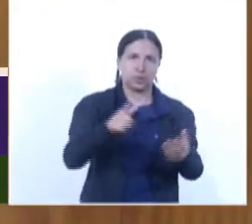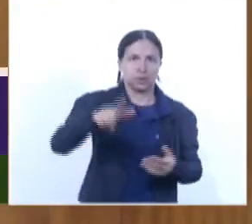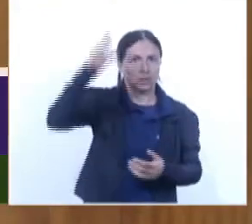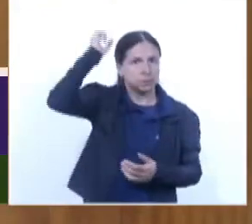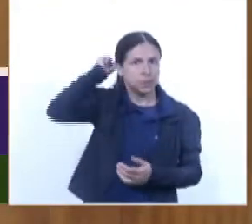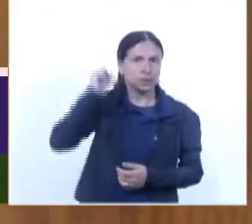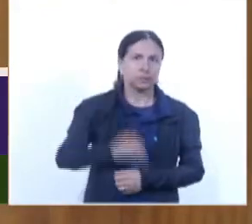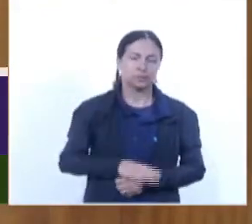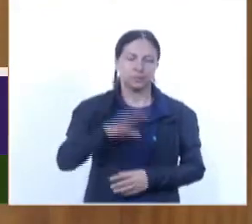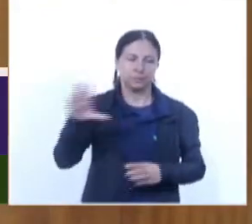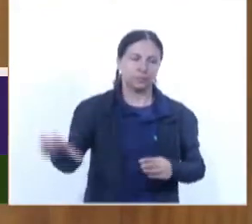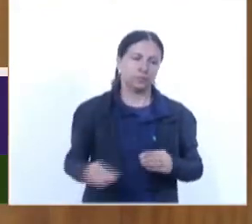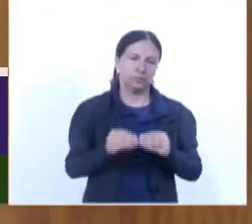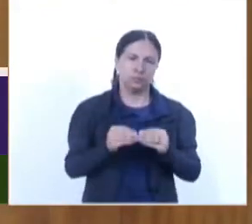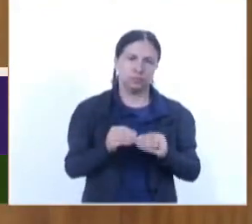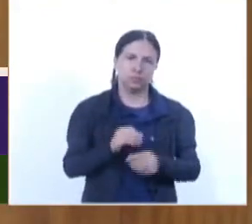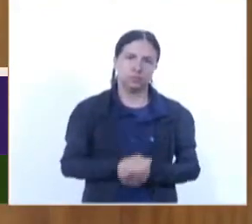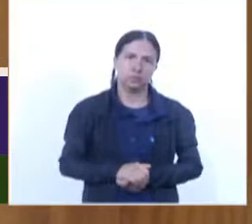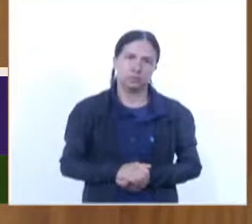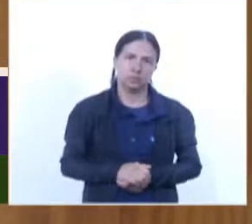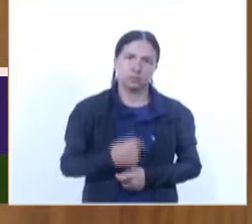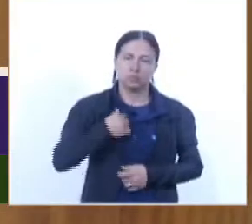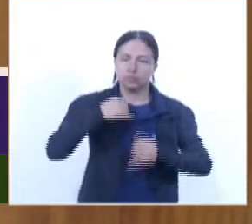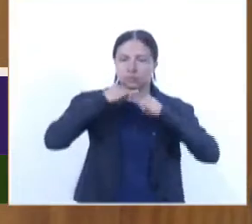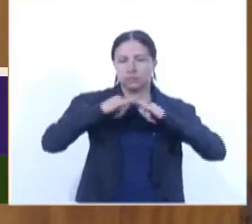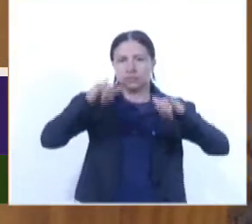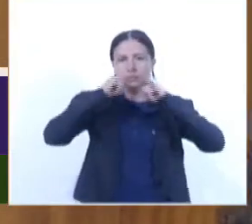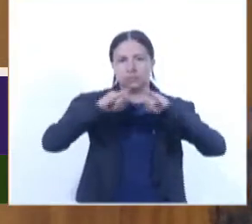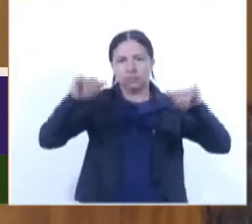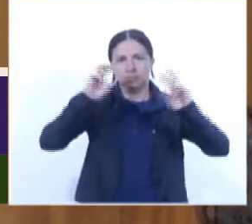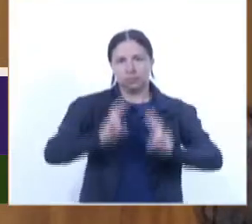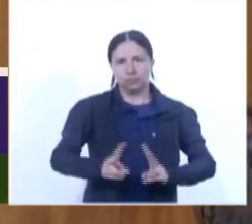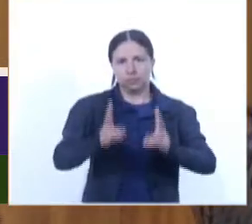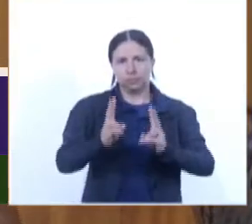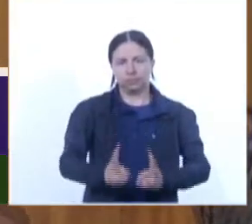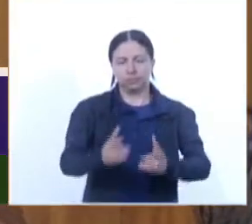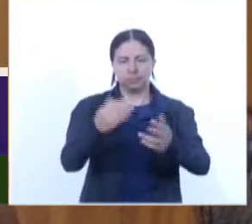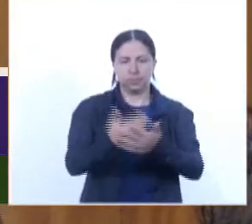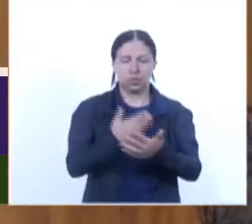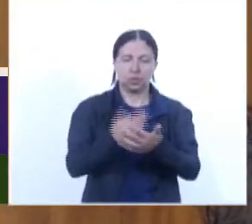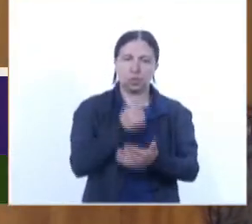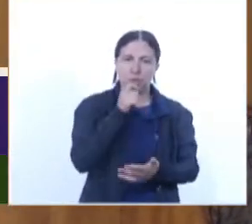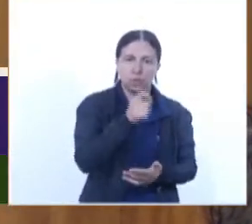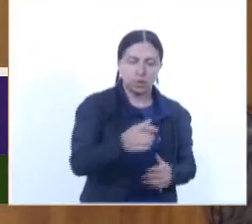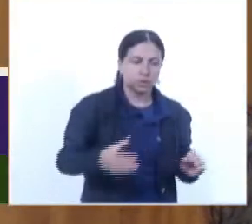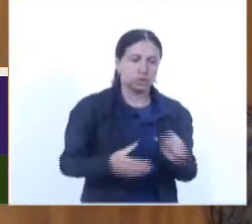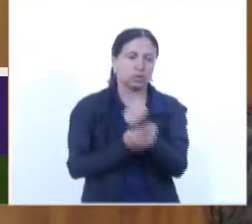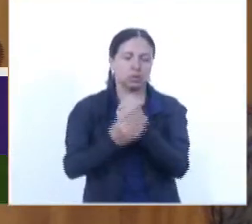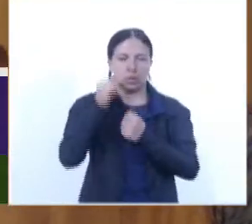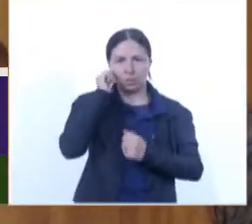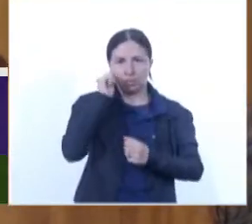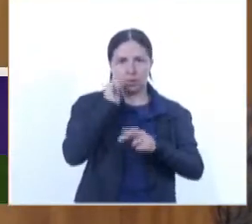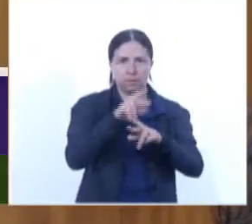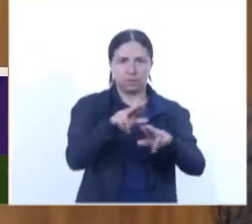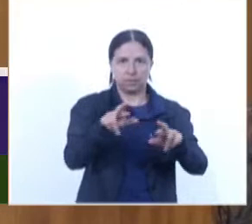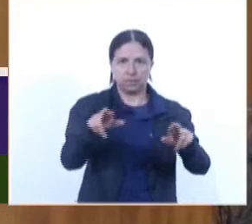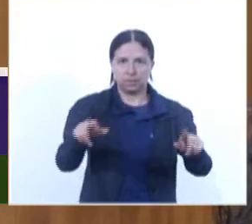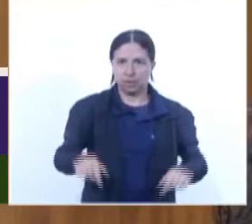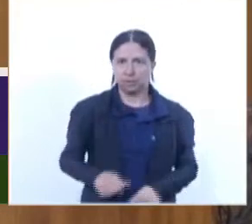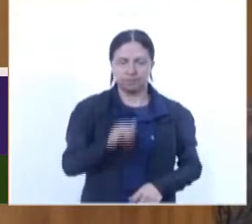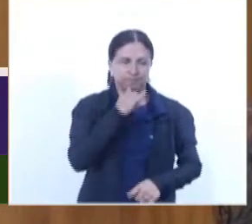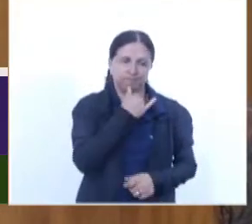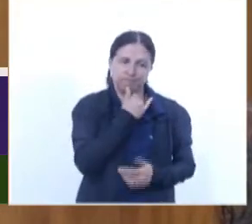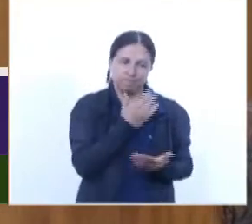complementar e eu continuo dizendo que meto a colher pela segurança das mulheres na sua diversidade lamento